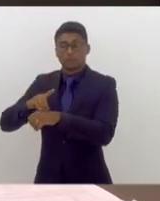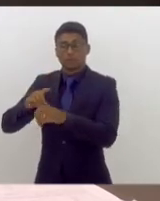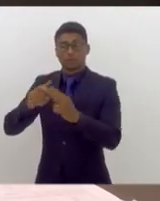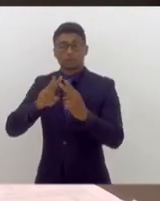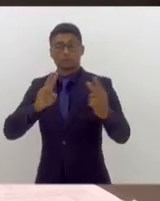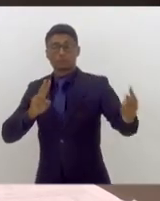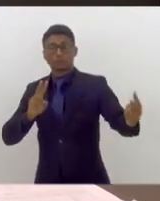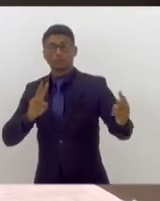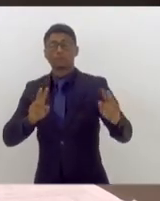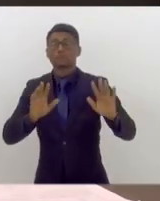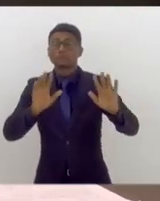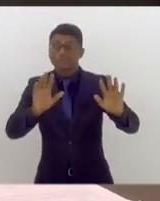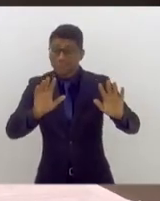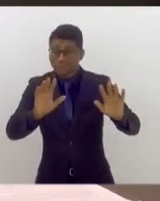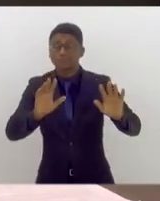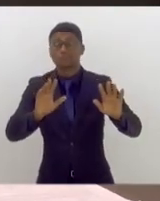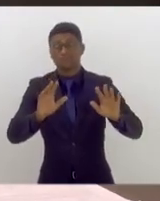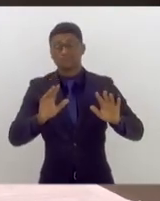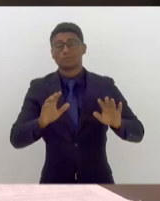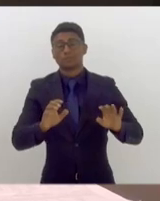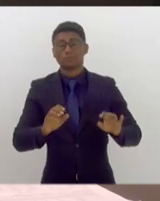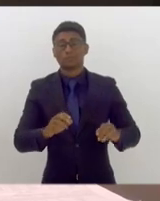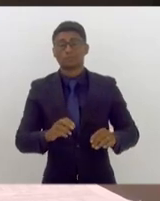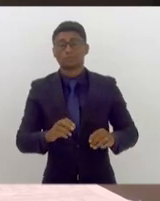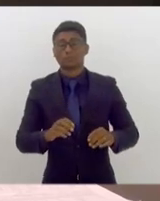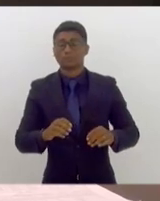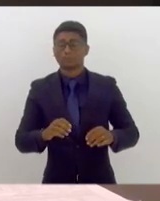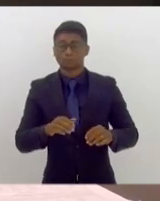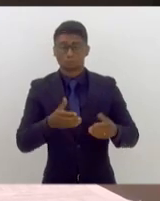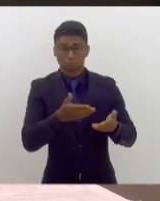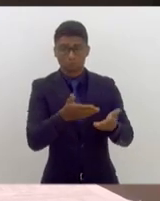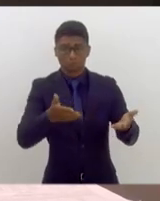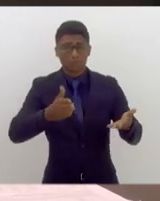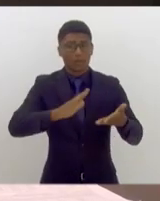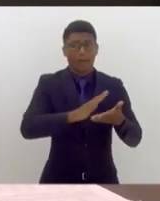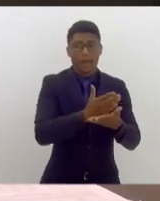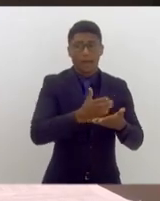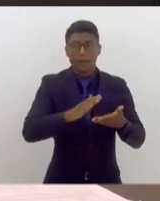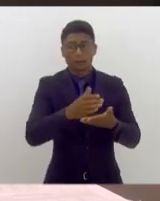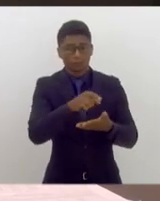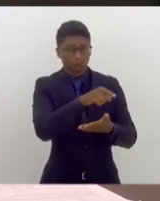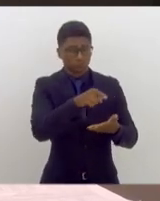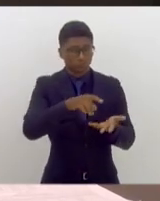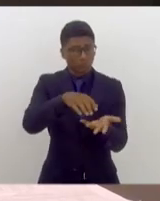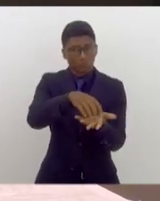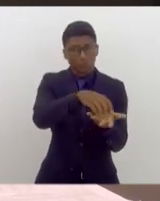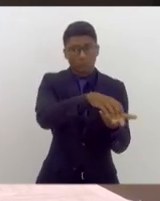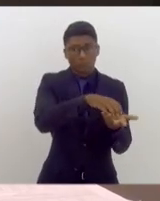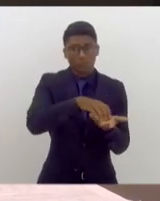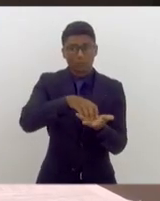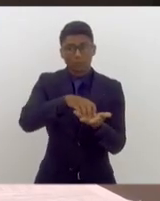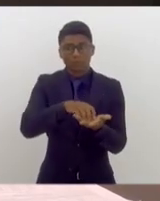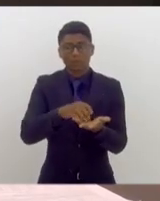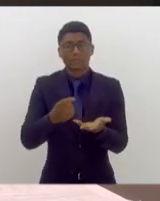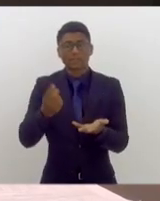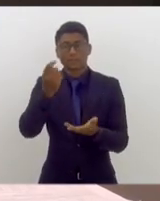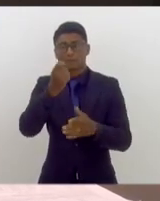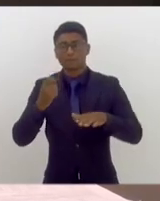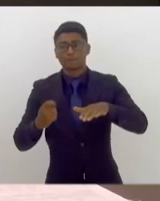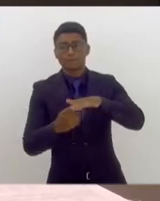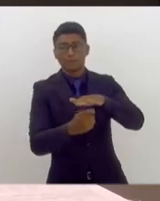um investimento muito grande em determinadas unidades na transformação de um projeto ETEC, e que não